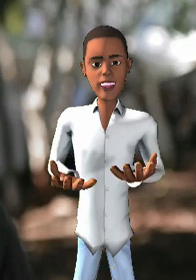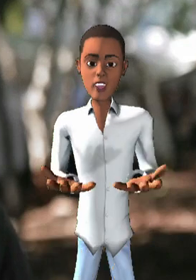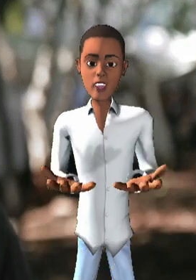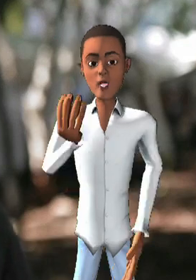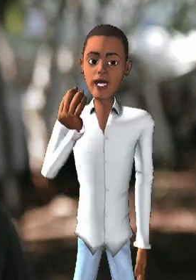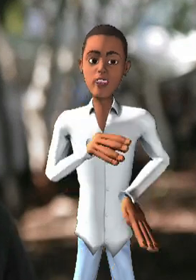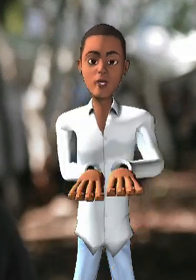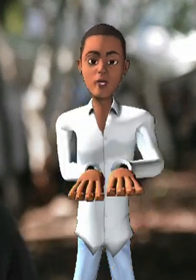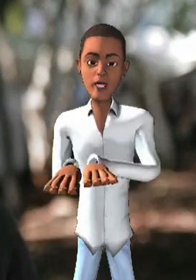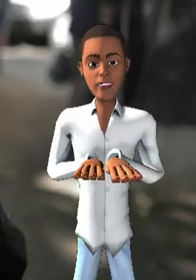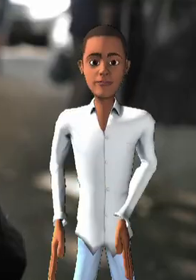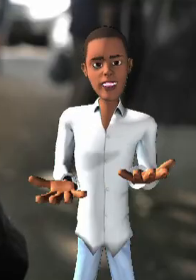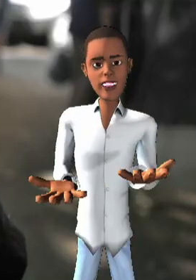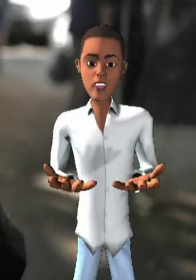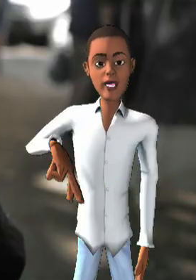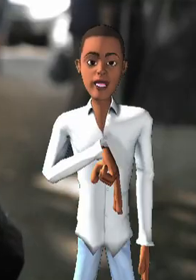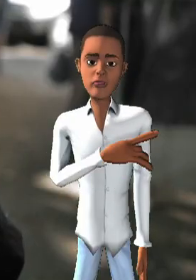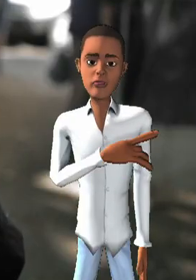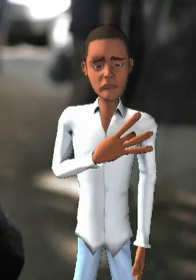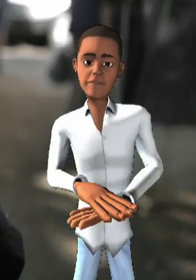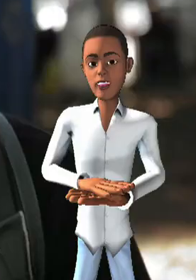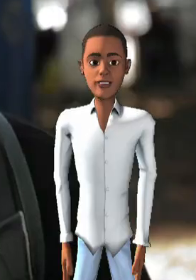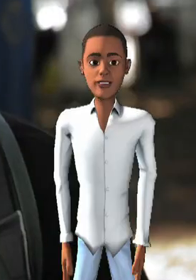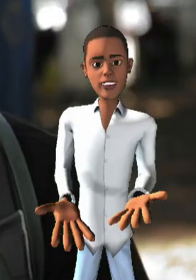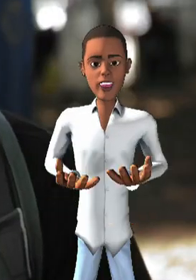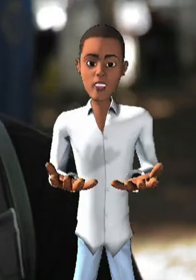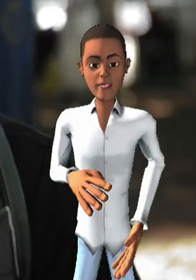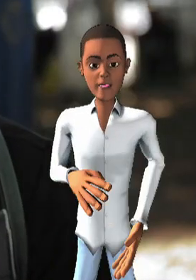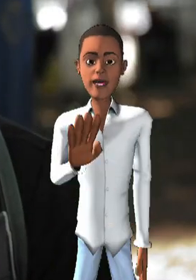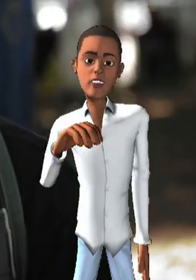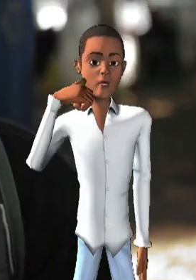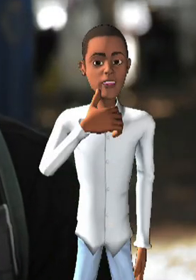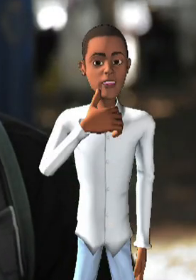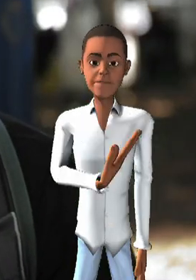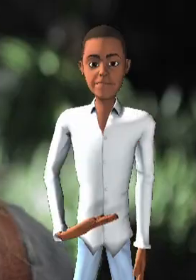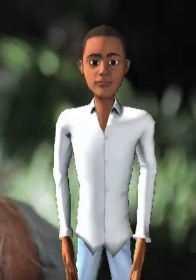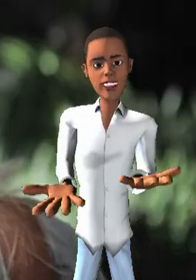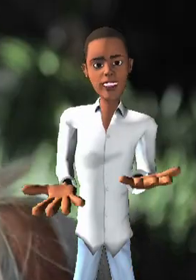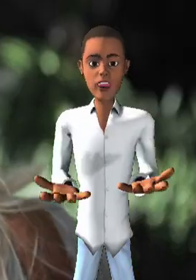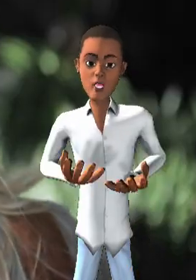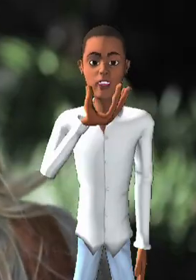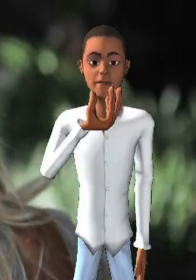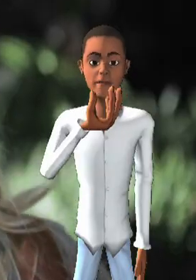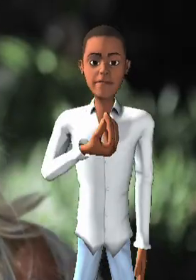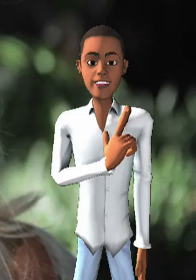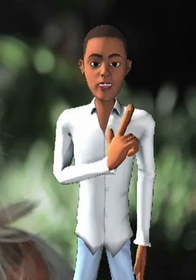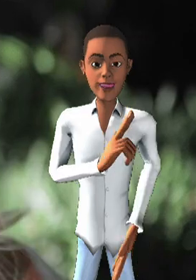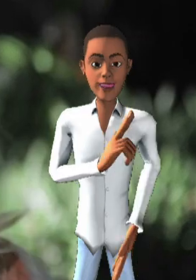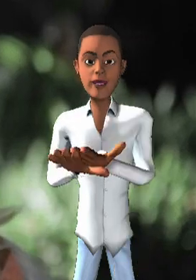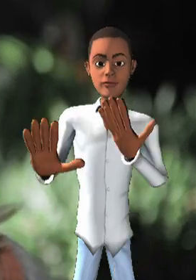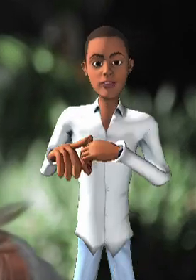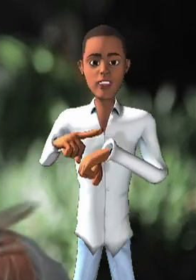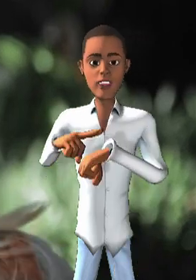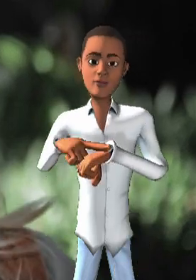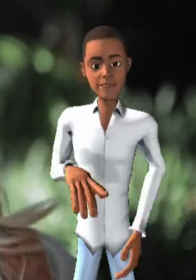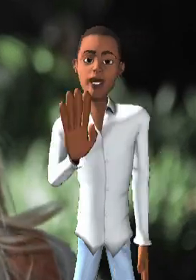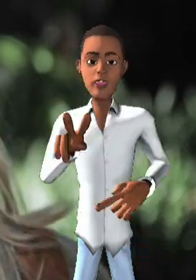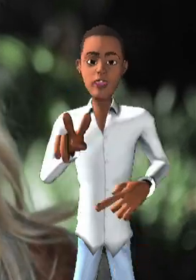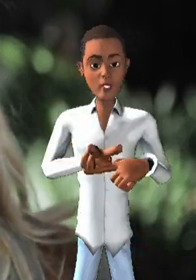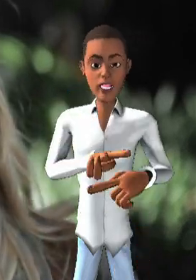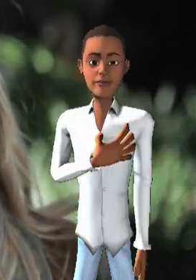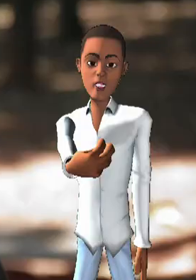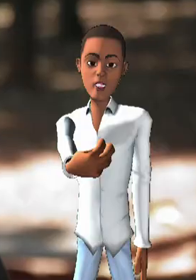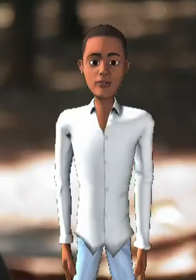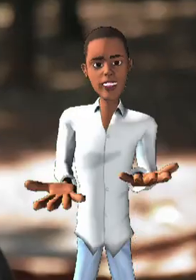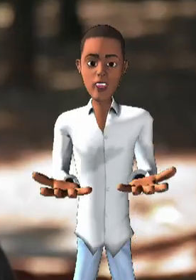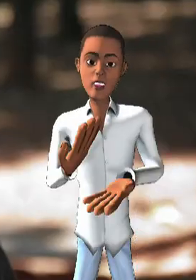Quero oportunidades iguais para todos. Quero andar na rua sem medo. Quero mais mulheres no poder. Quero que os homens tenham licença paternidade suficiente para cuidar dos